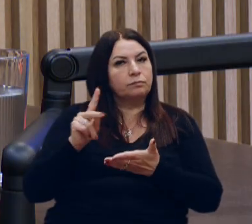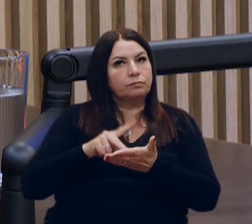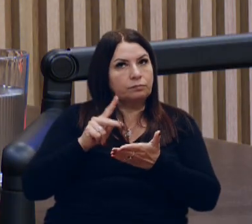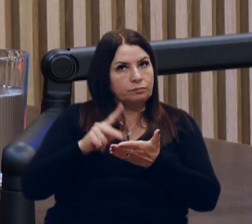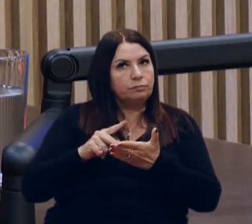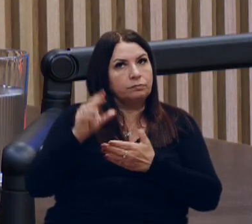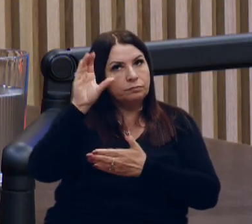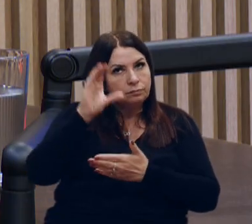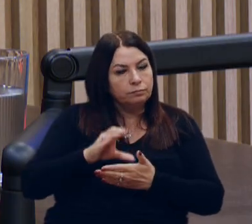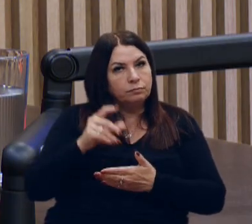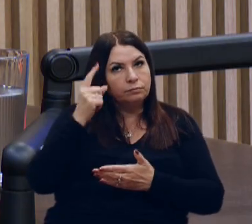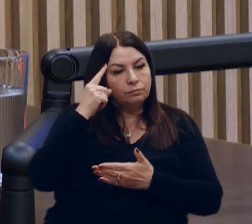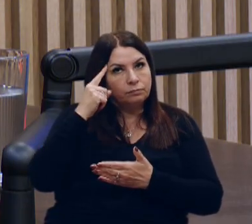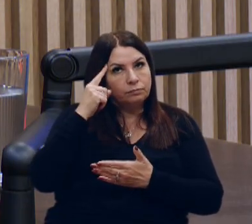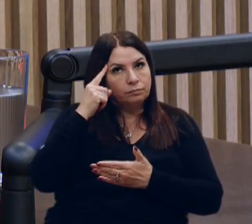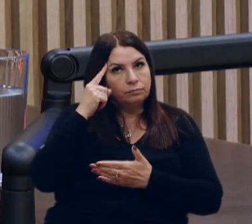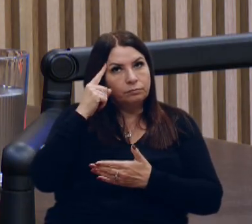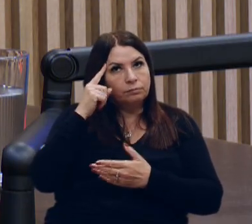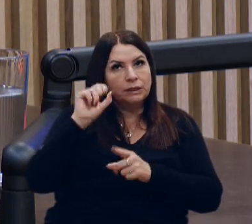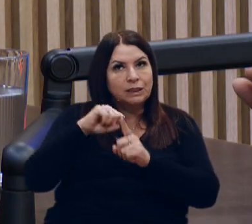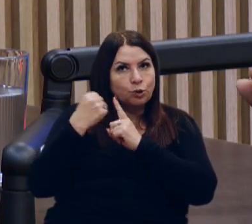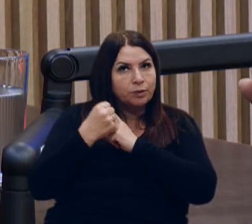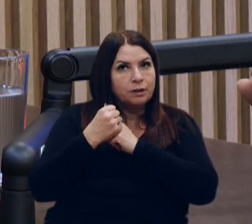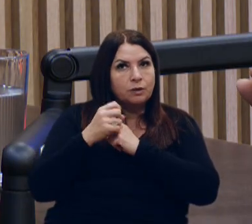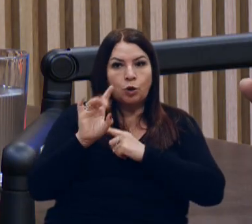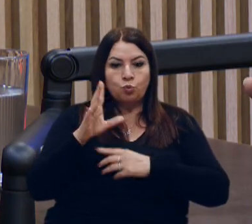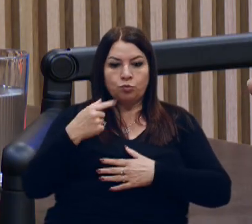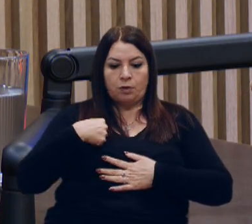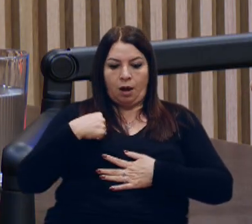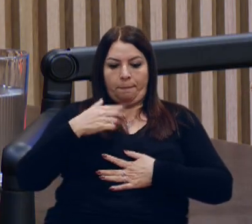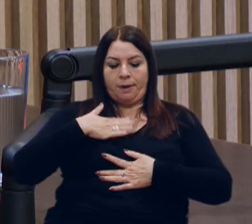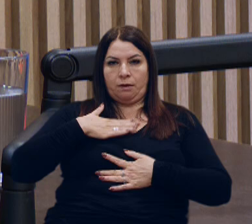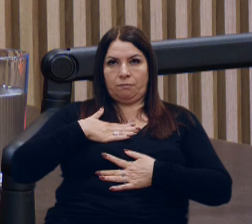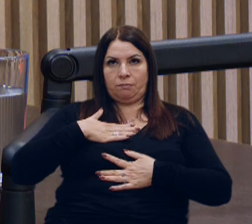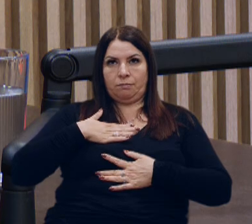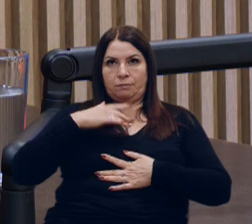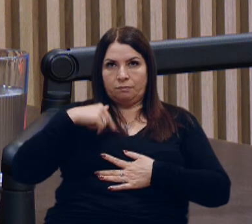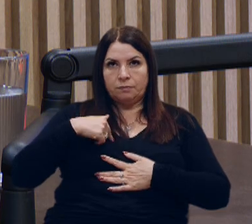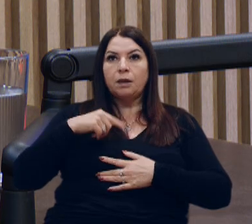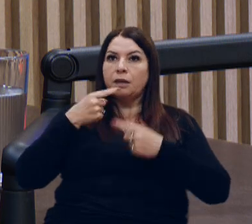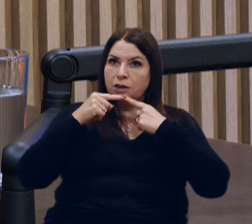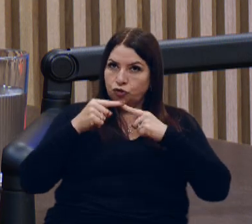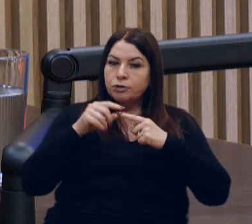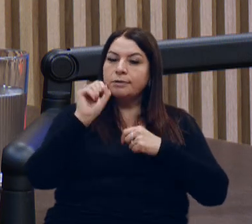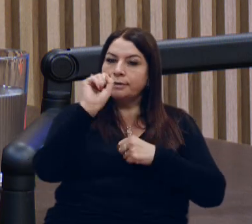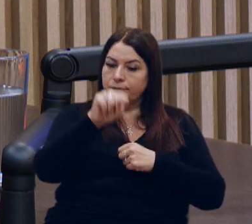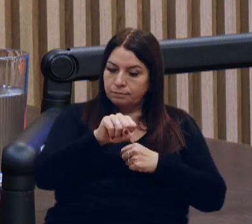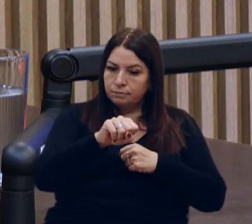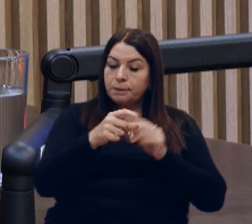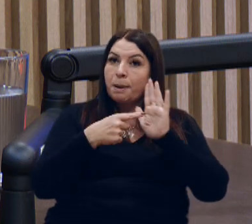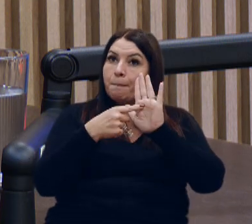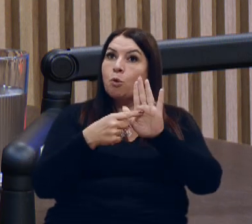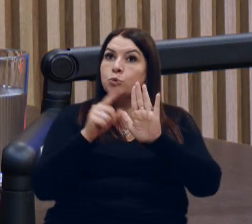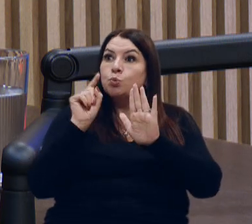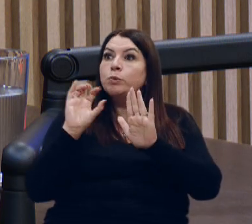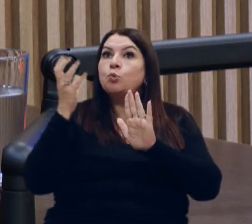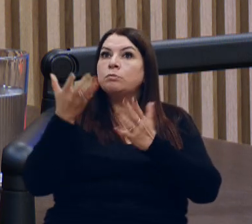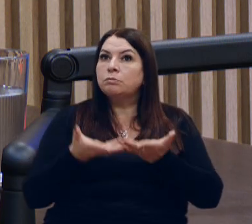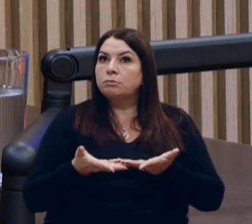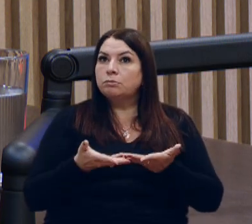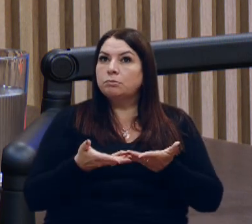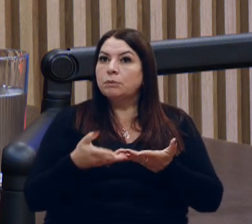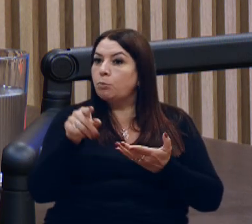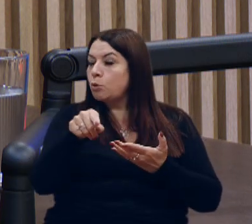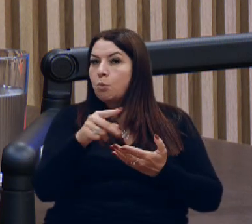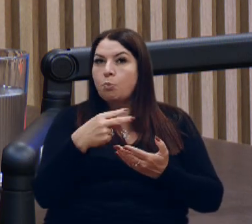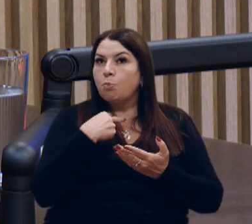verdadeiro cidadão que pensa na sociedade e não em si mesmo. Ou seja, critica, sim, mas mostra a solução. Porque daí, se